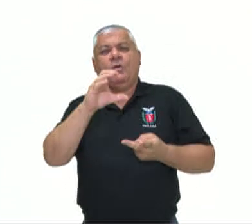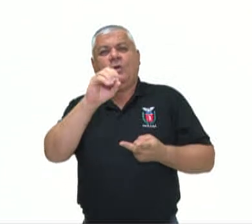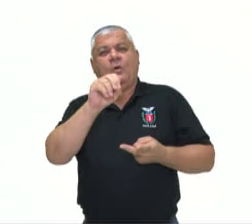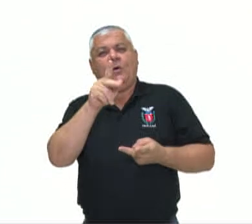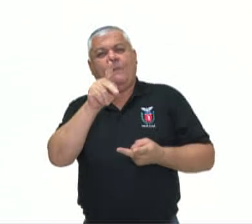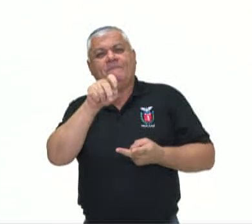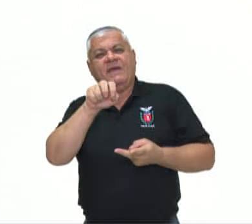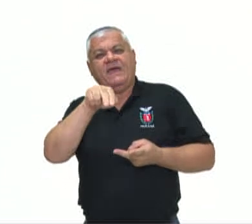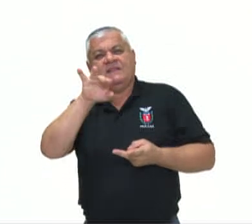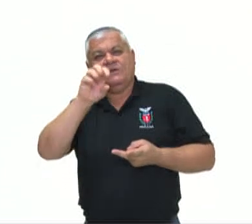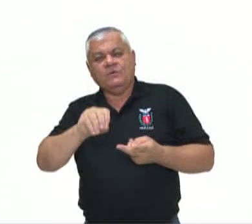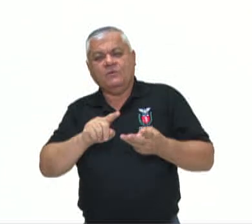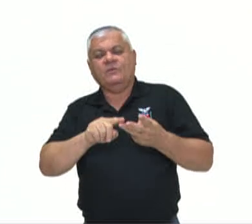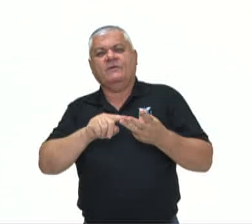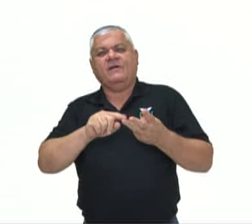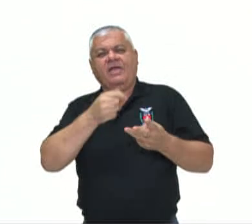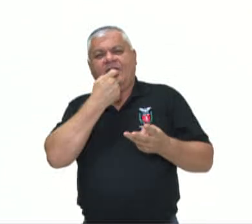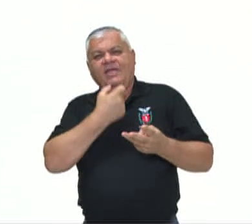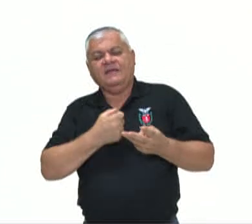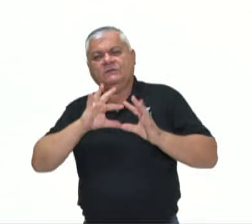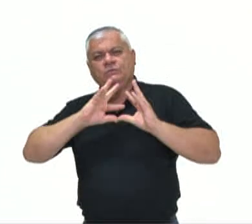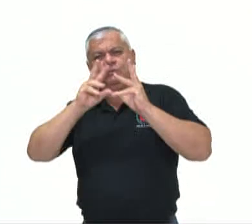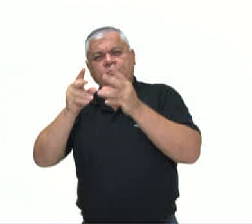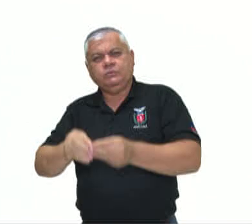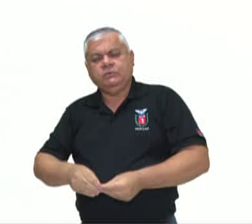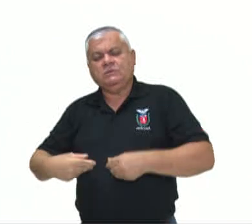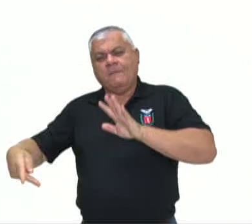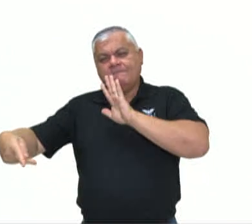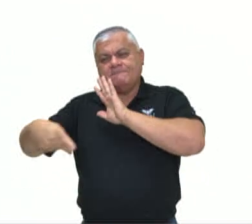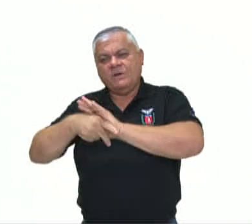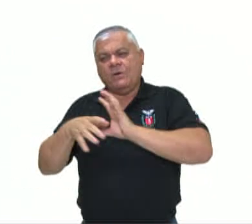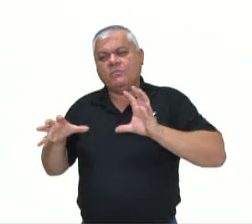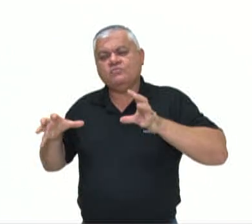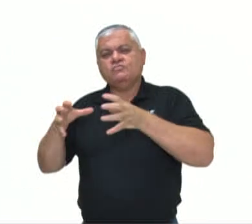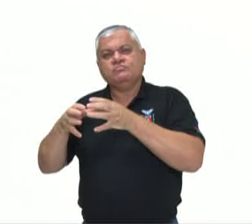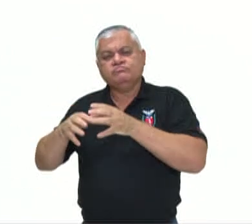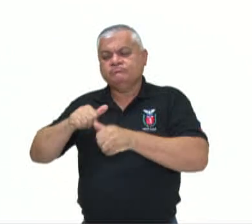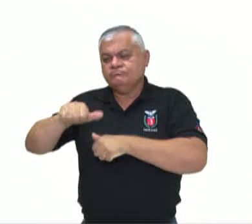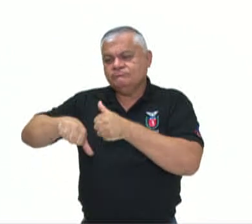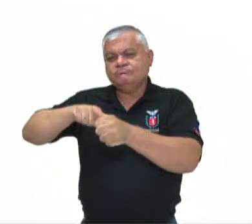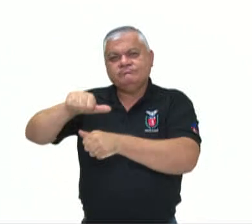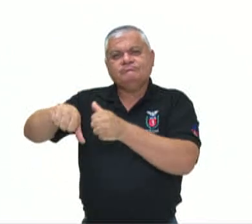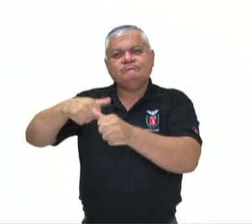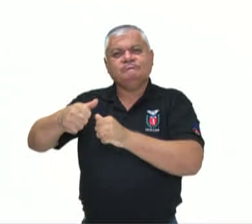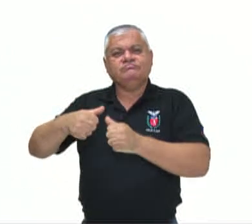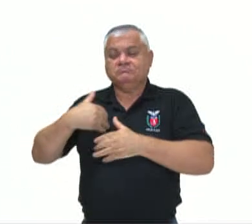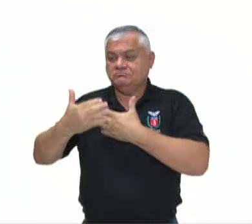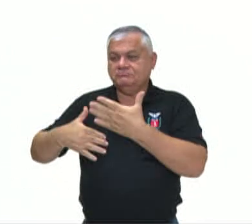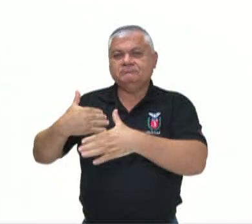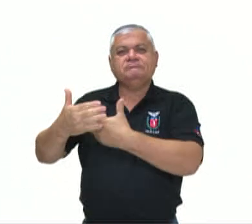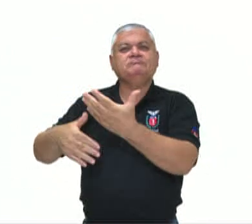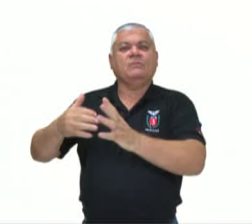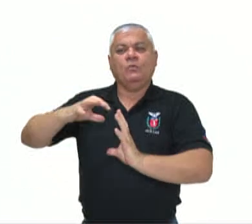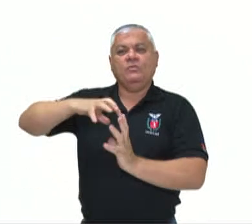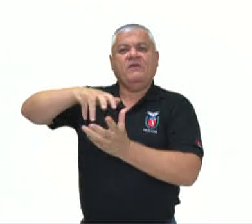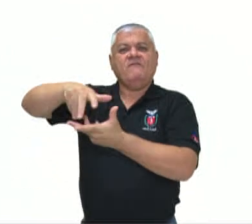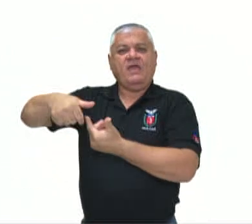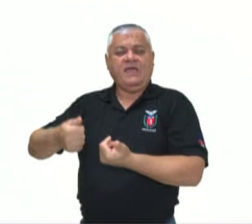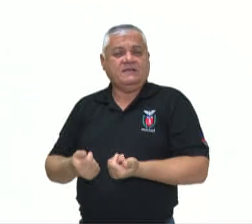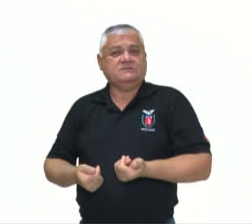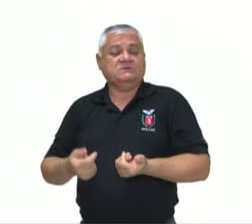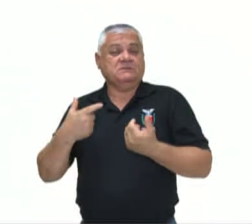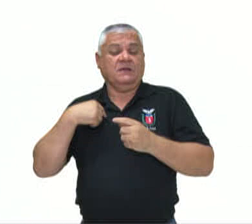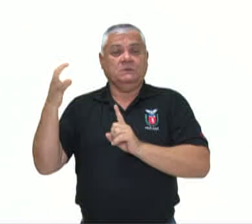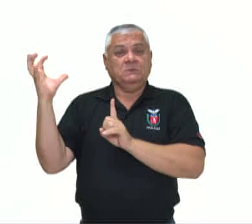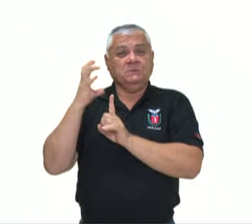somos todos parceiros da mesma dança. Todos dançamos com o universo. É a persistência do mistério que nos